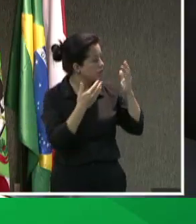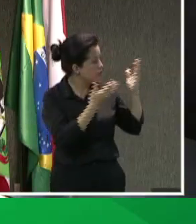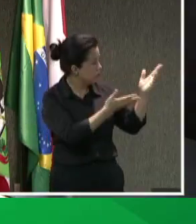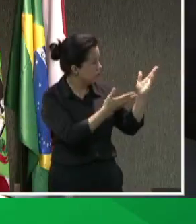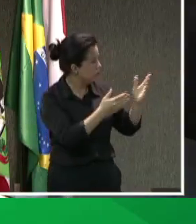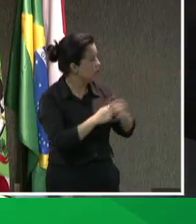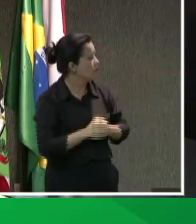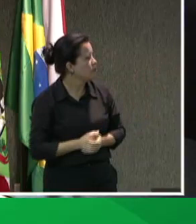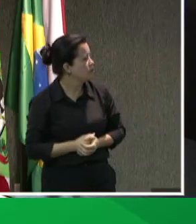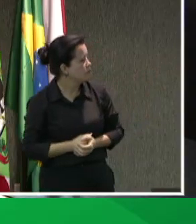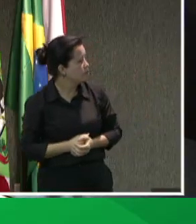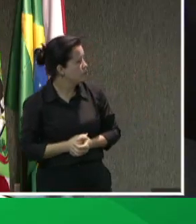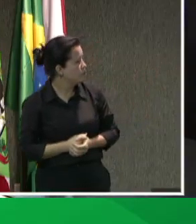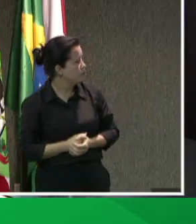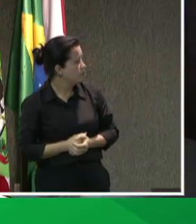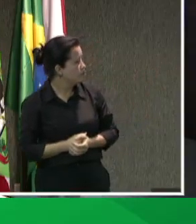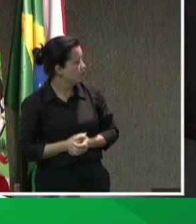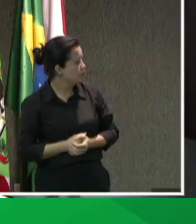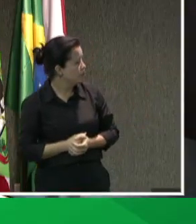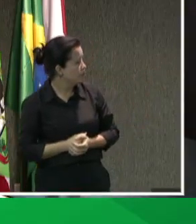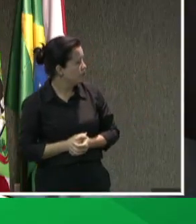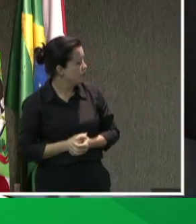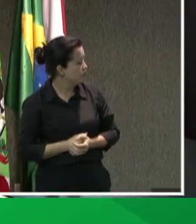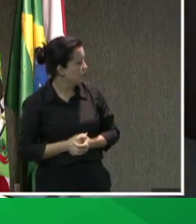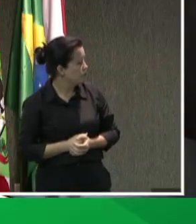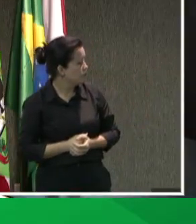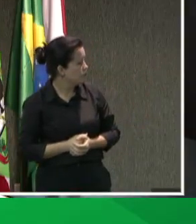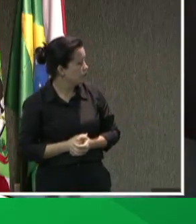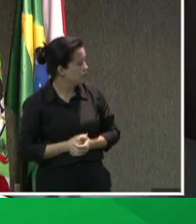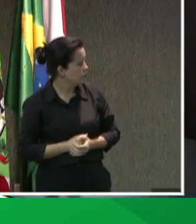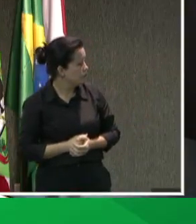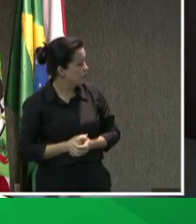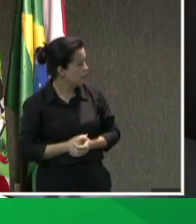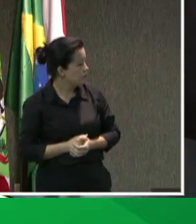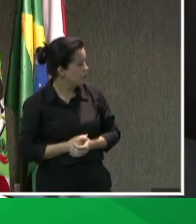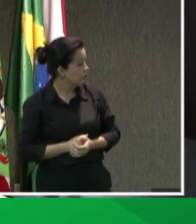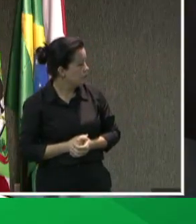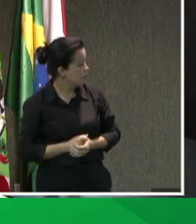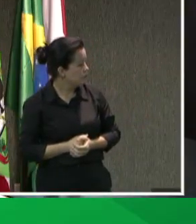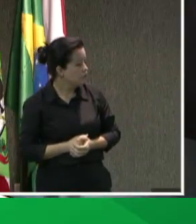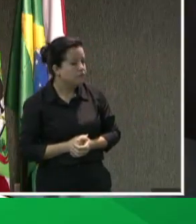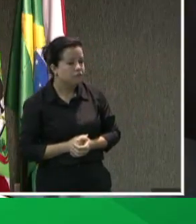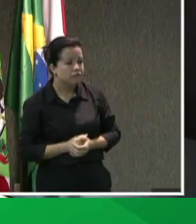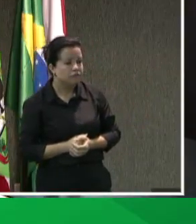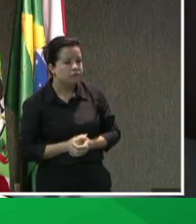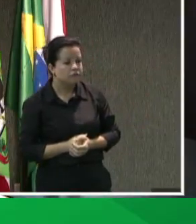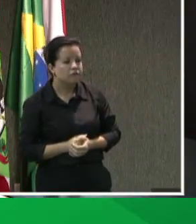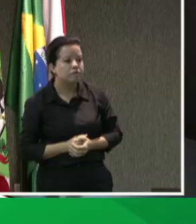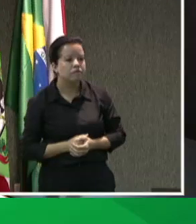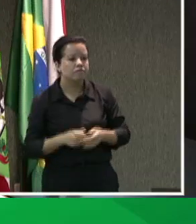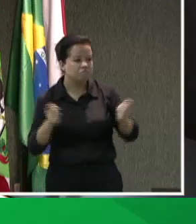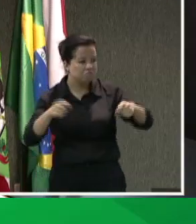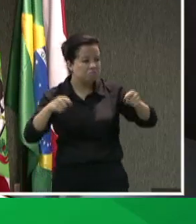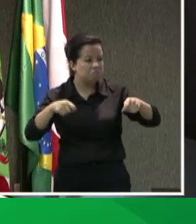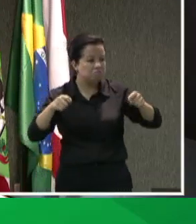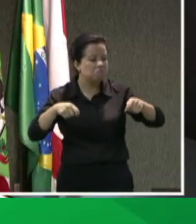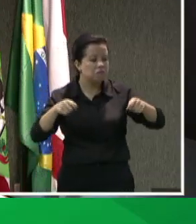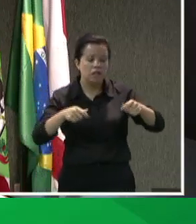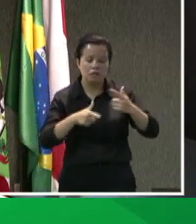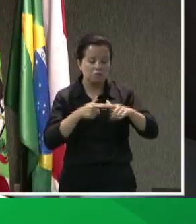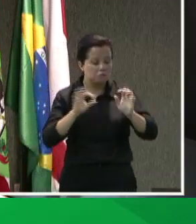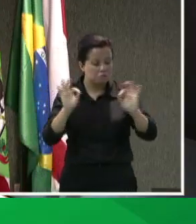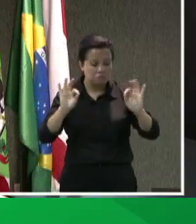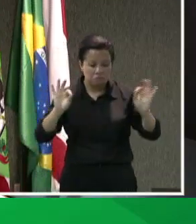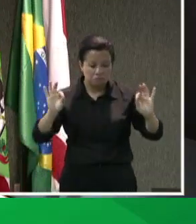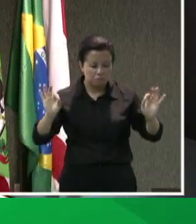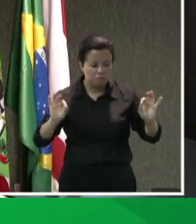Sandra complementa, que ela esteja vinculada. Sim, ok. Então, pode ser, não tem problema nenhum.